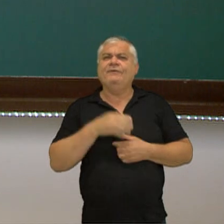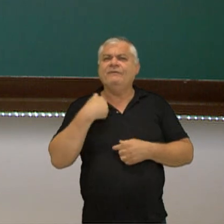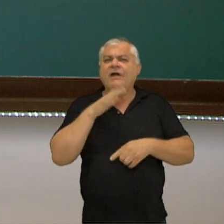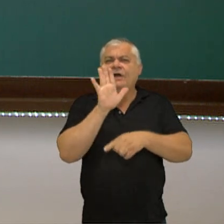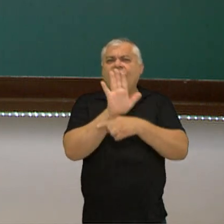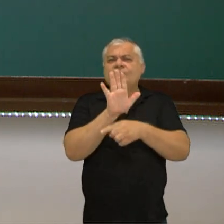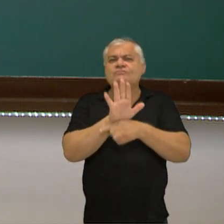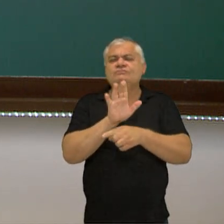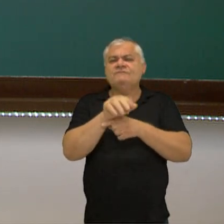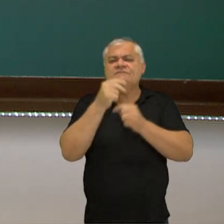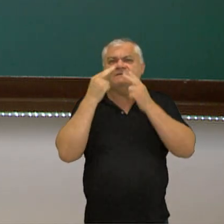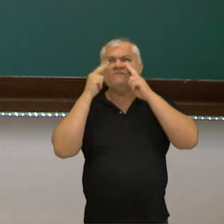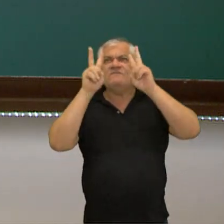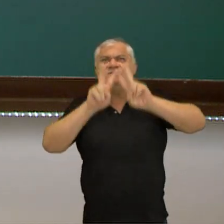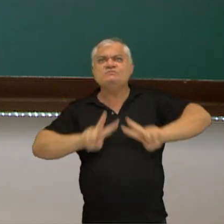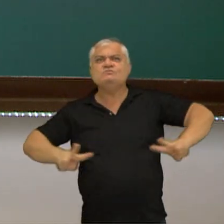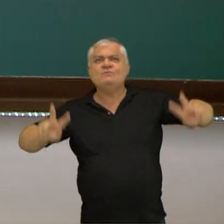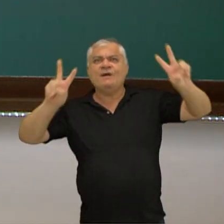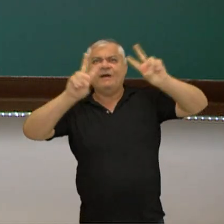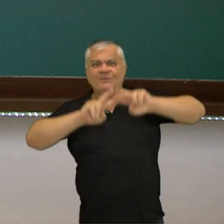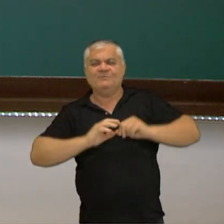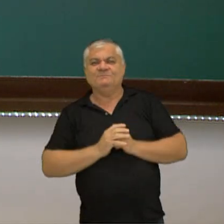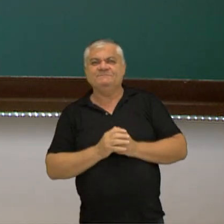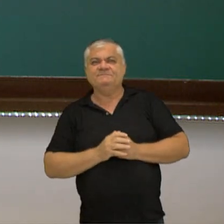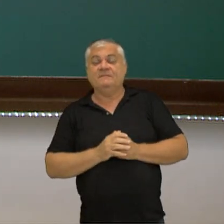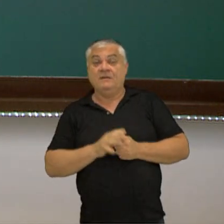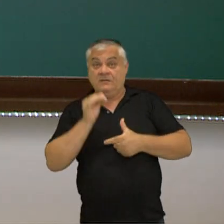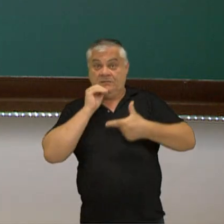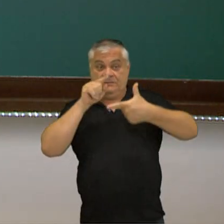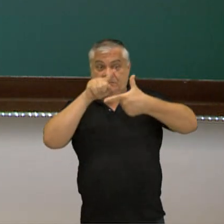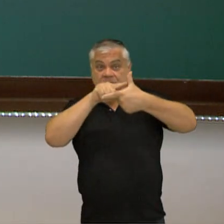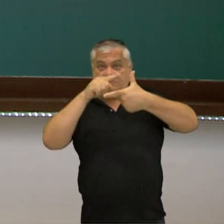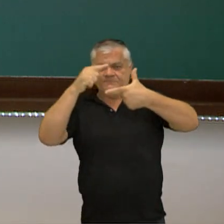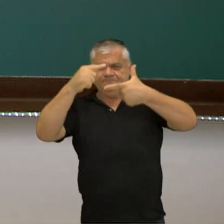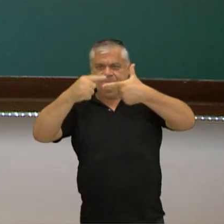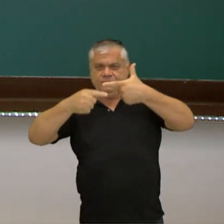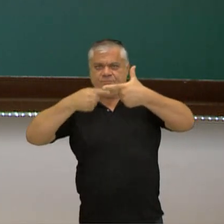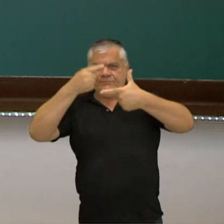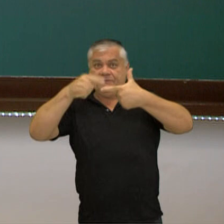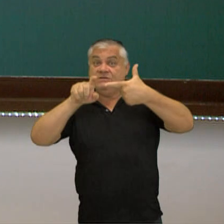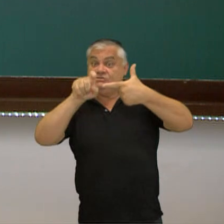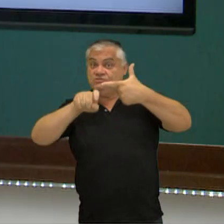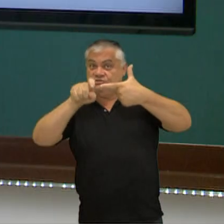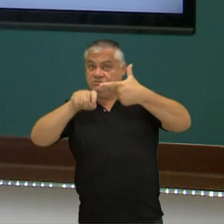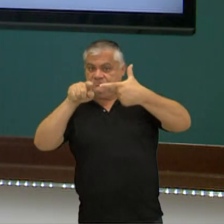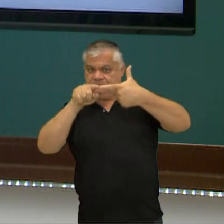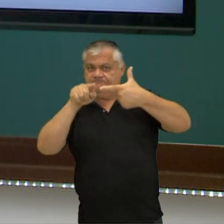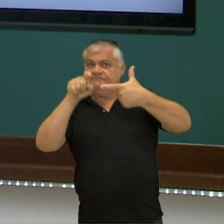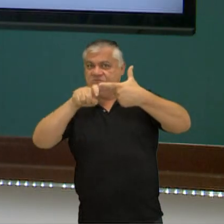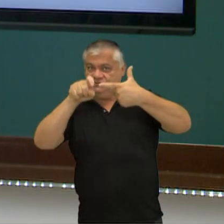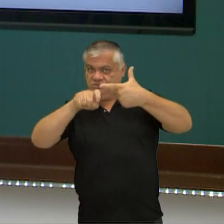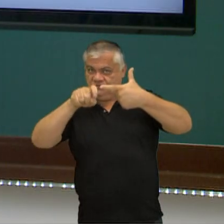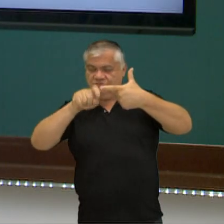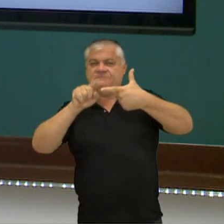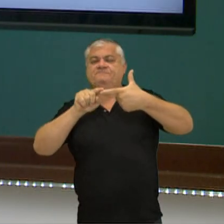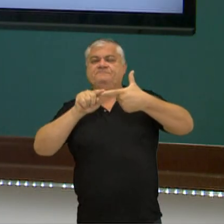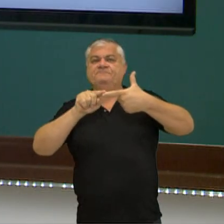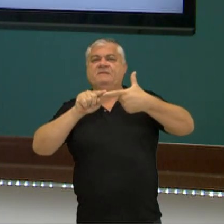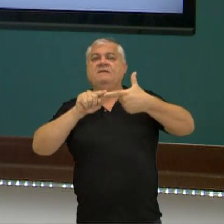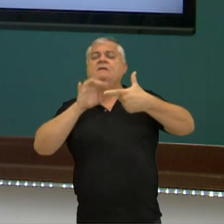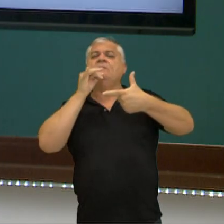ajudando vocês a ter uma visão espacial maior. Então, ele vai girar em torno do eixo X, O eixo da abscissa é o eixo